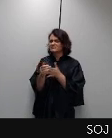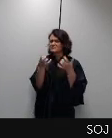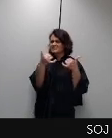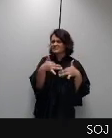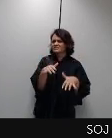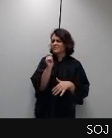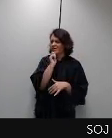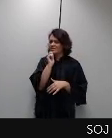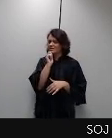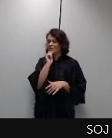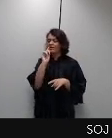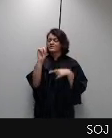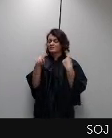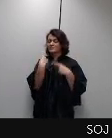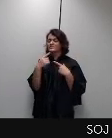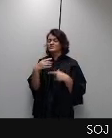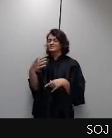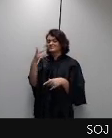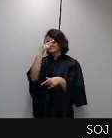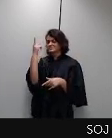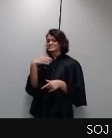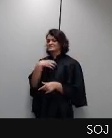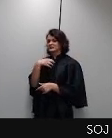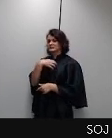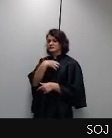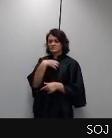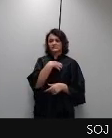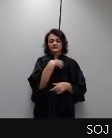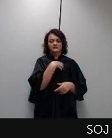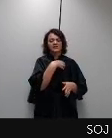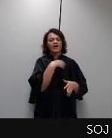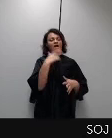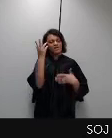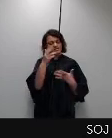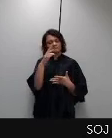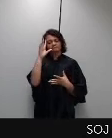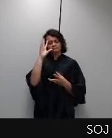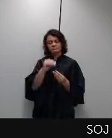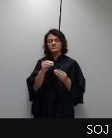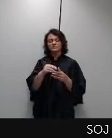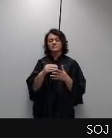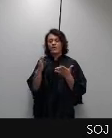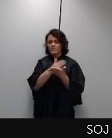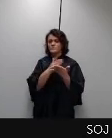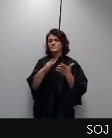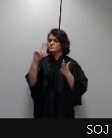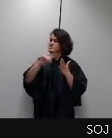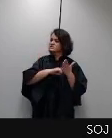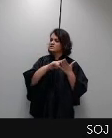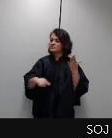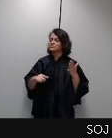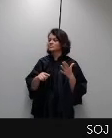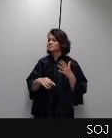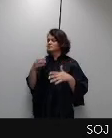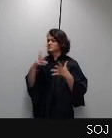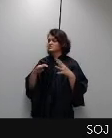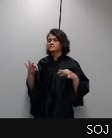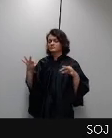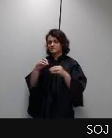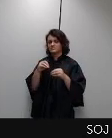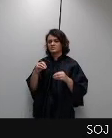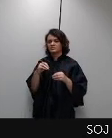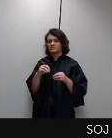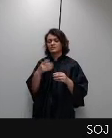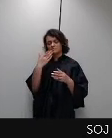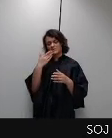aí depois foram afetados e normalmente a gente determino o sobrestamento a gente até anula a esses olhos que foram proferidas e manda voltar